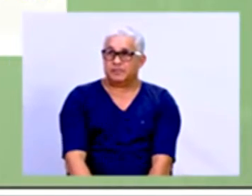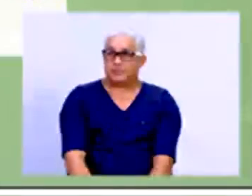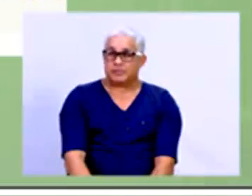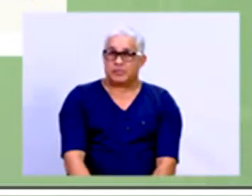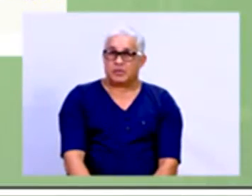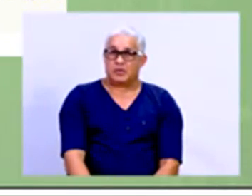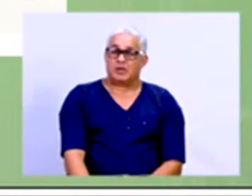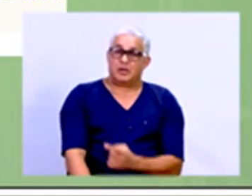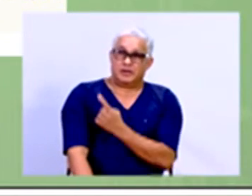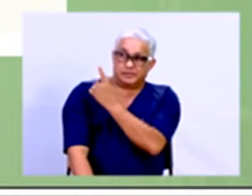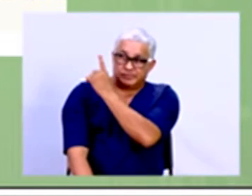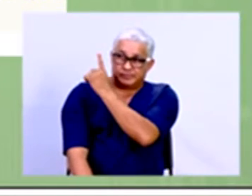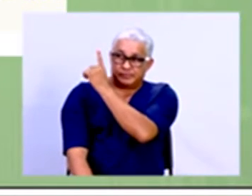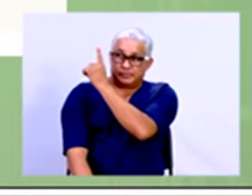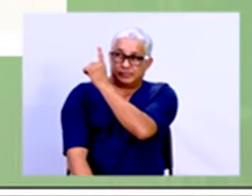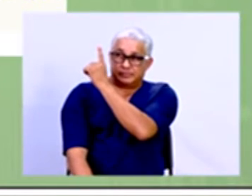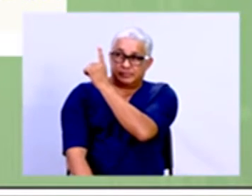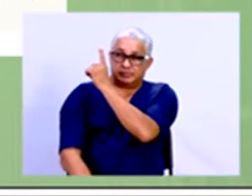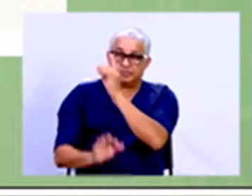Aqui, após isso, né? Após